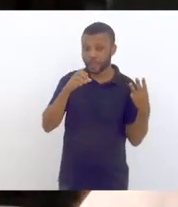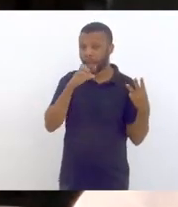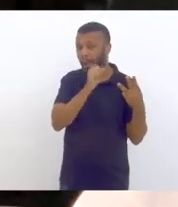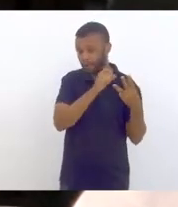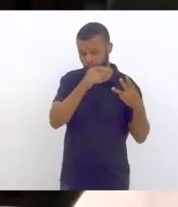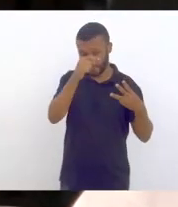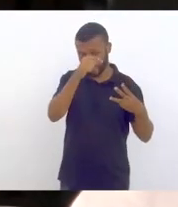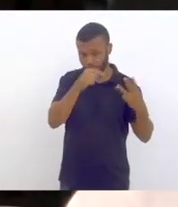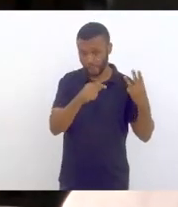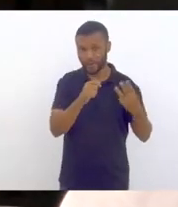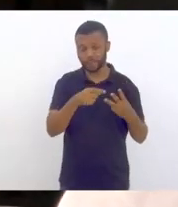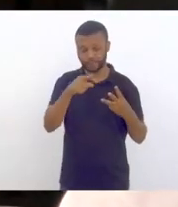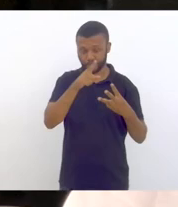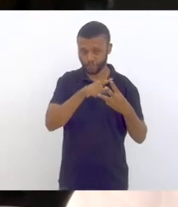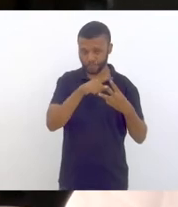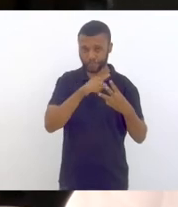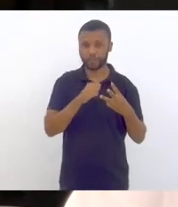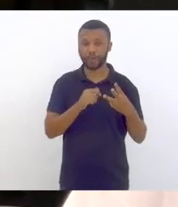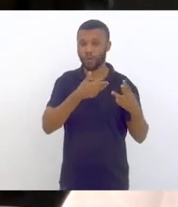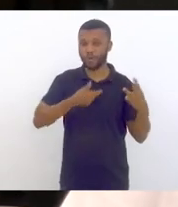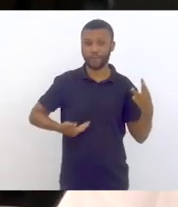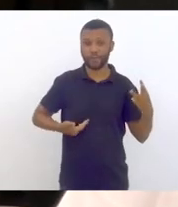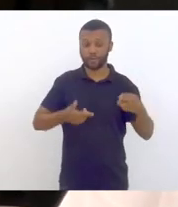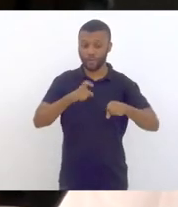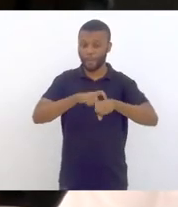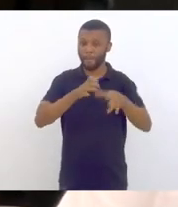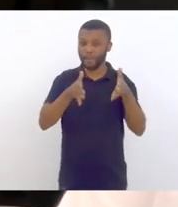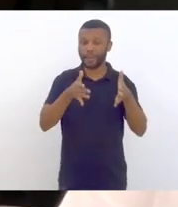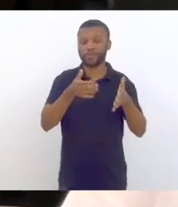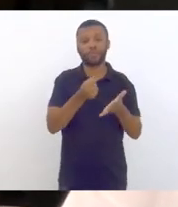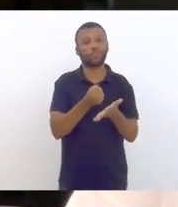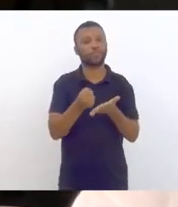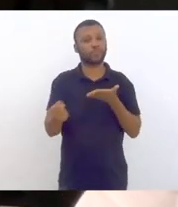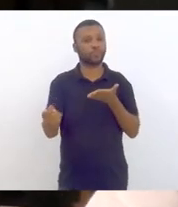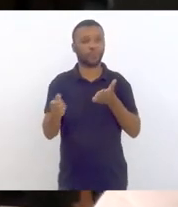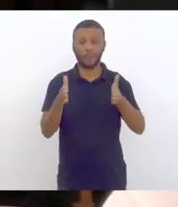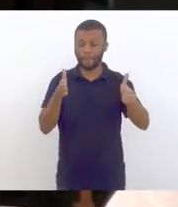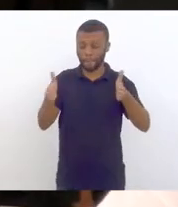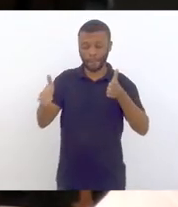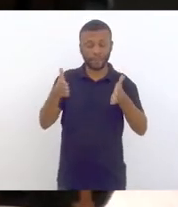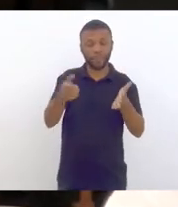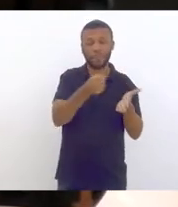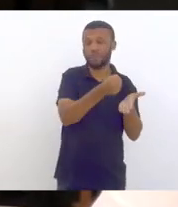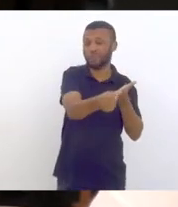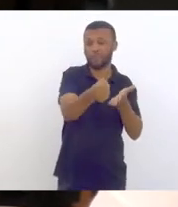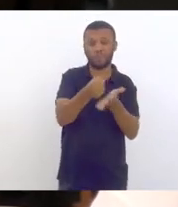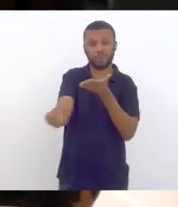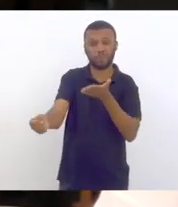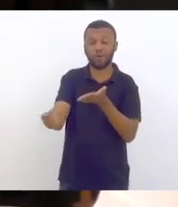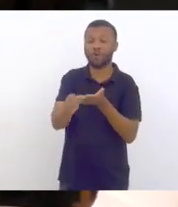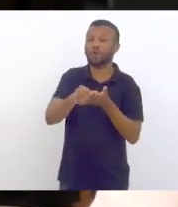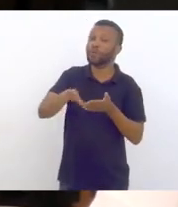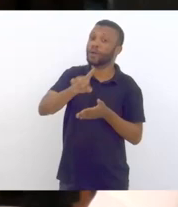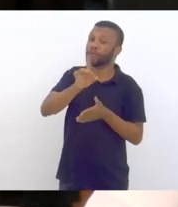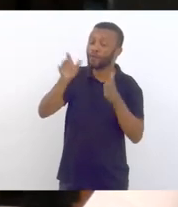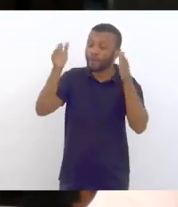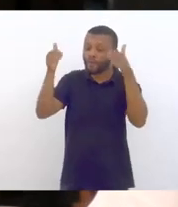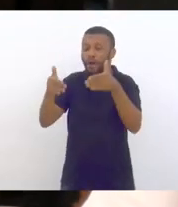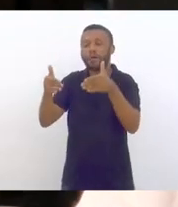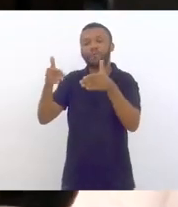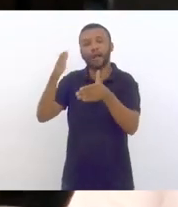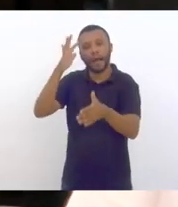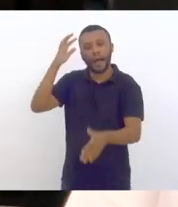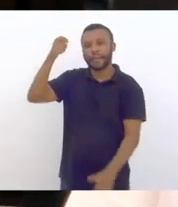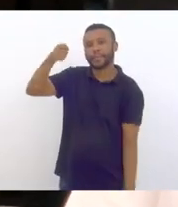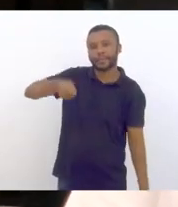o governo já tinha perdido vários pratos né Não só em relação à decisão do supremo que vossa excelência sabe